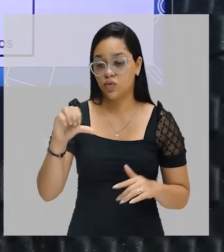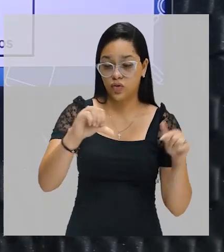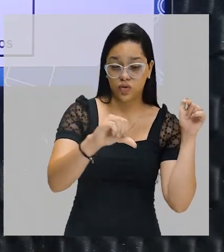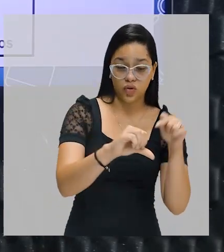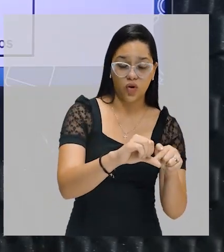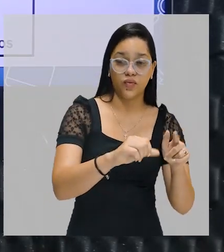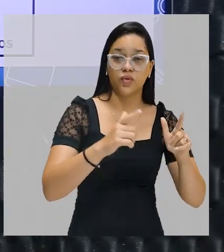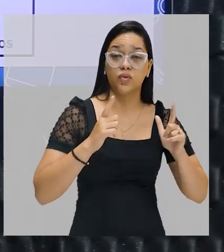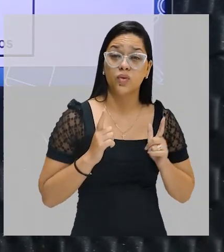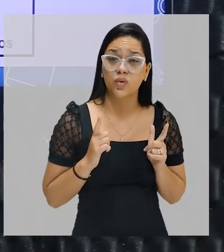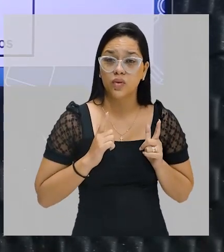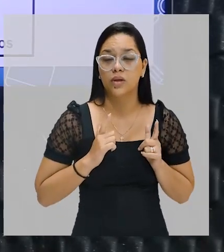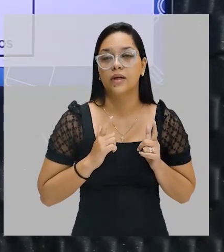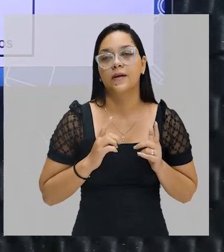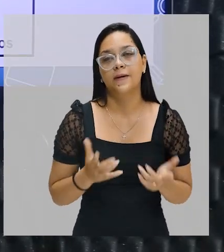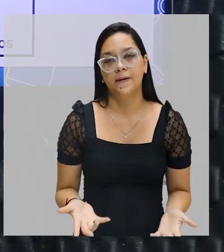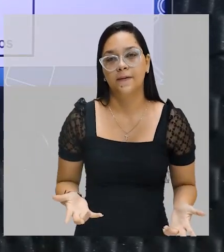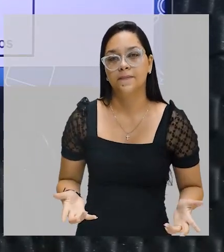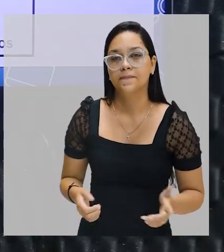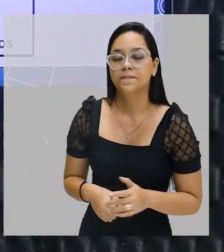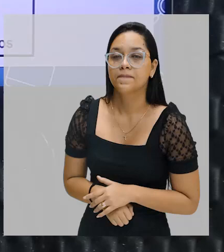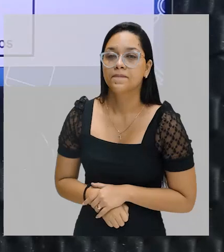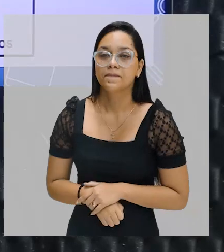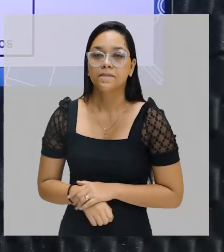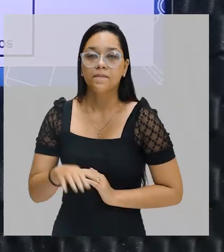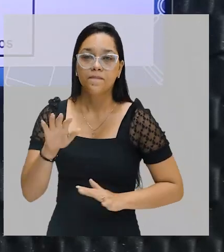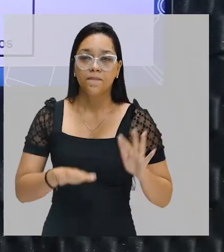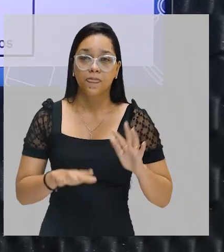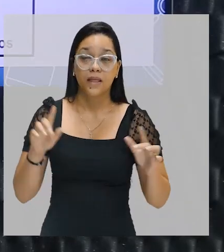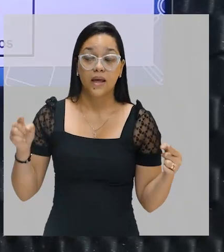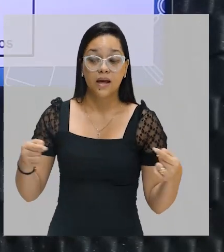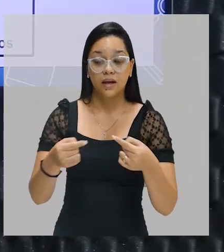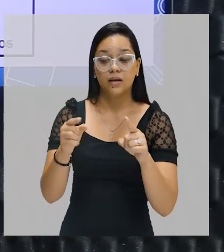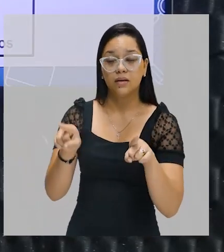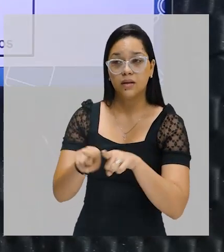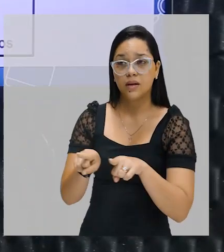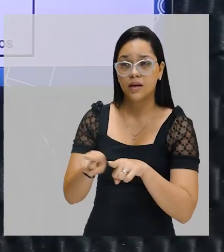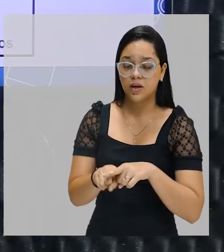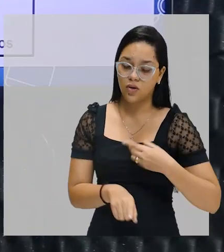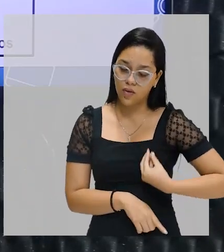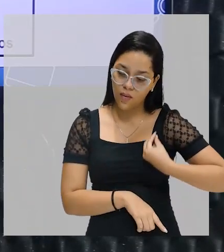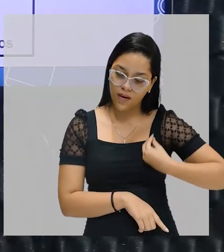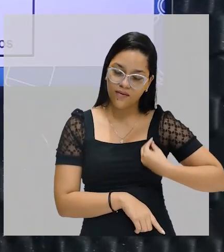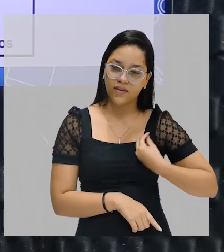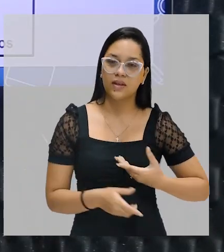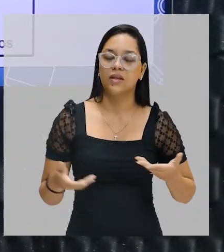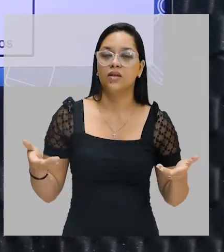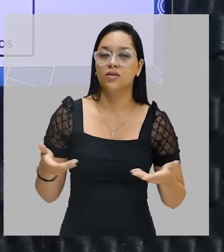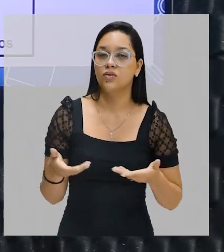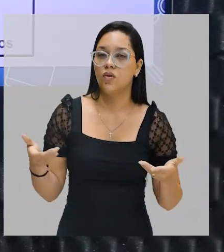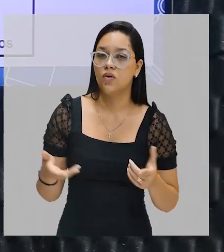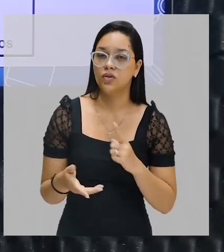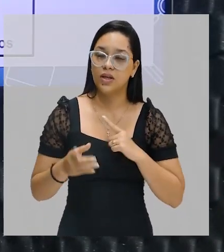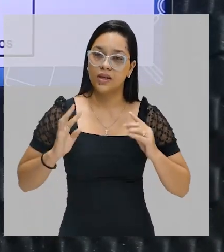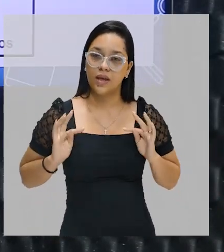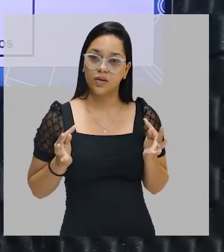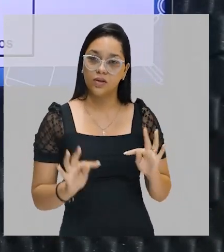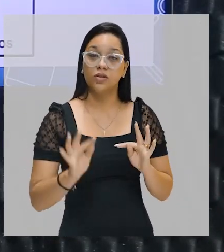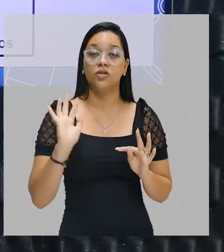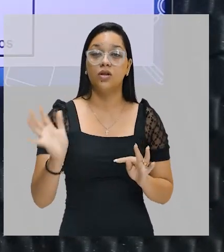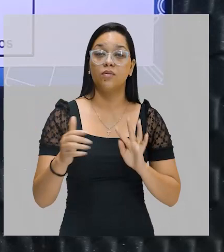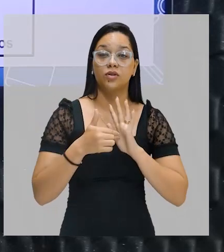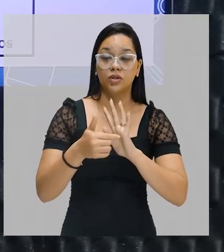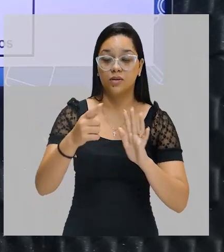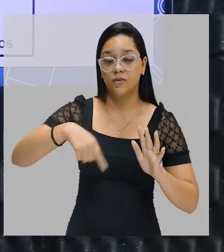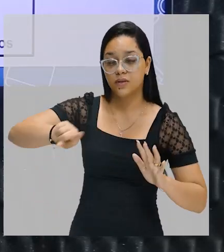9 são sedentários. Muito tem a ver também com a vida moderna, né? Com a tecnologia. Já mostrei para